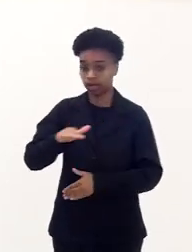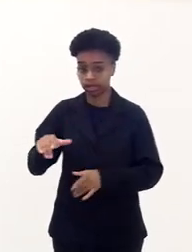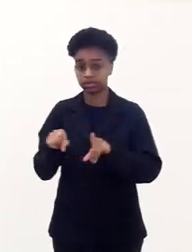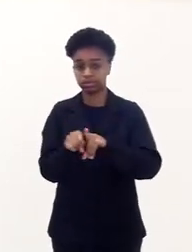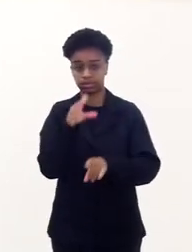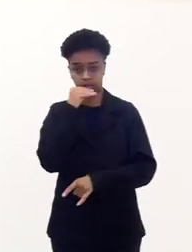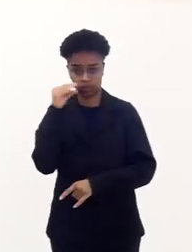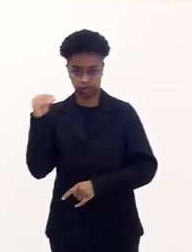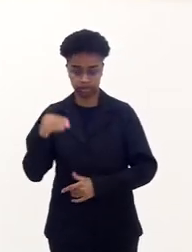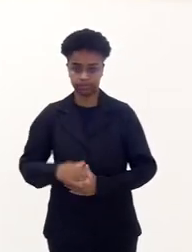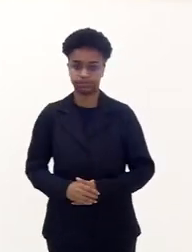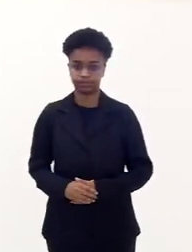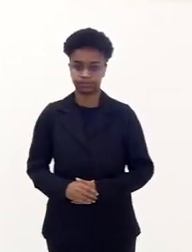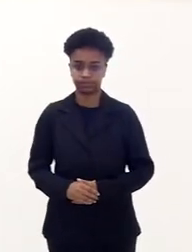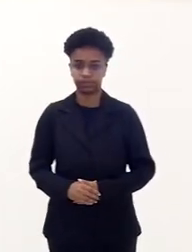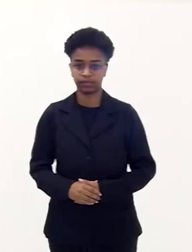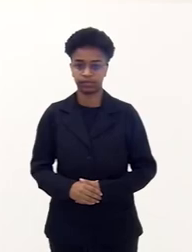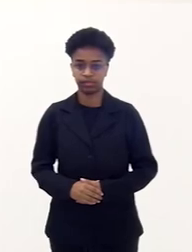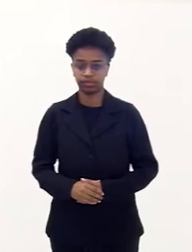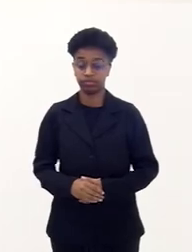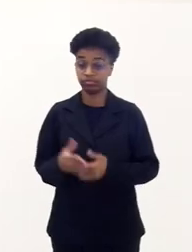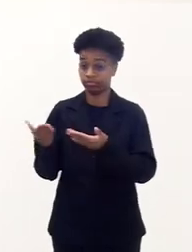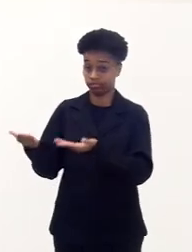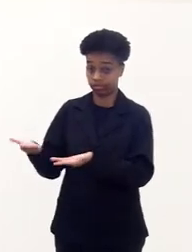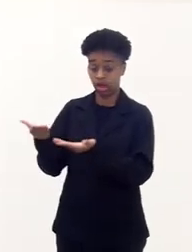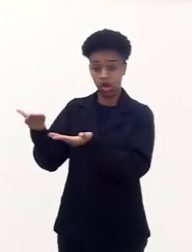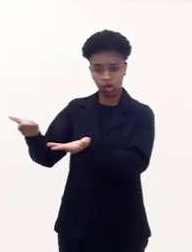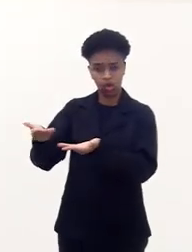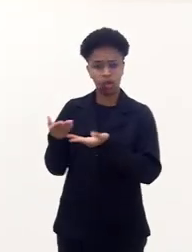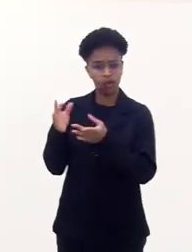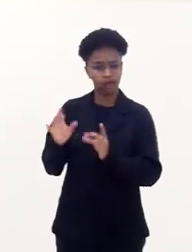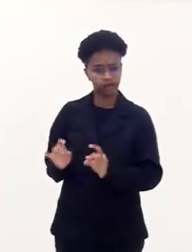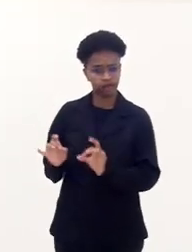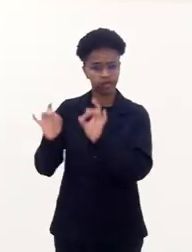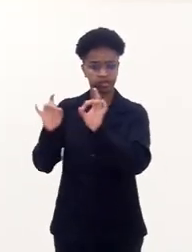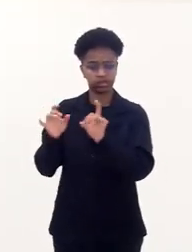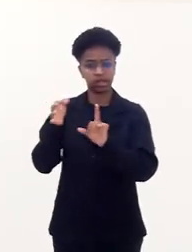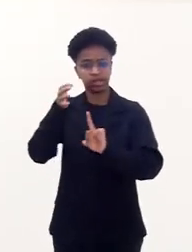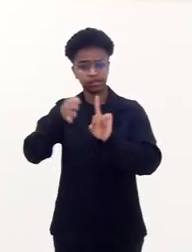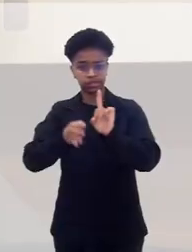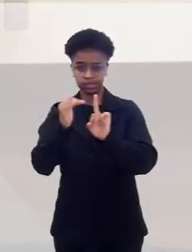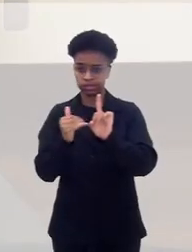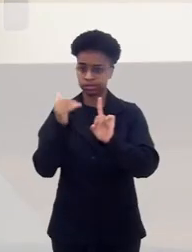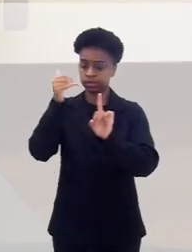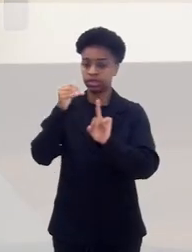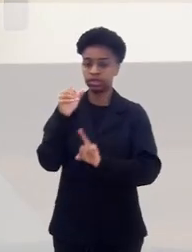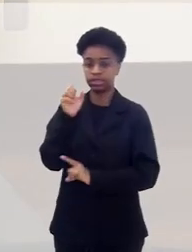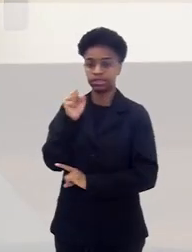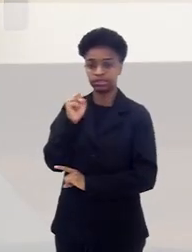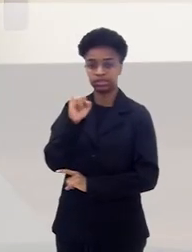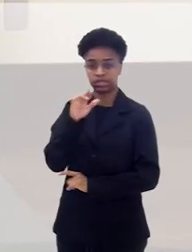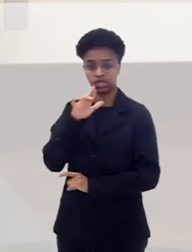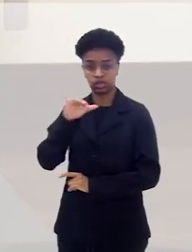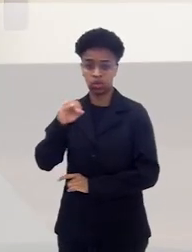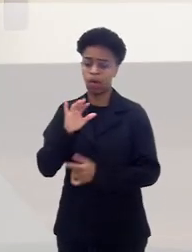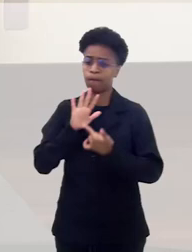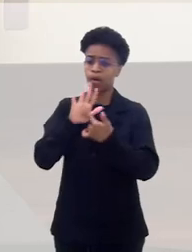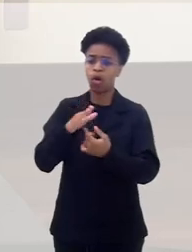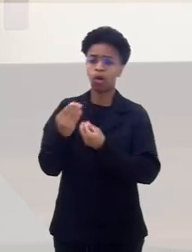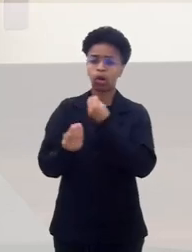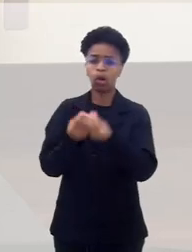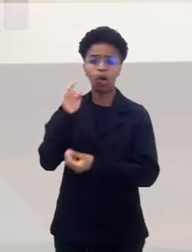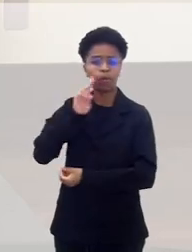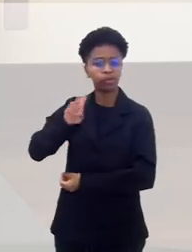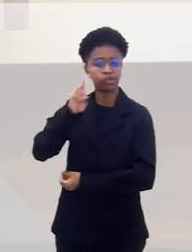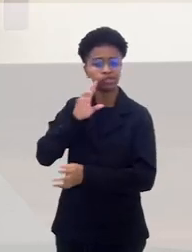crianças e nossos adolescentes temos aqui como convidados especial Desembargador Ciro Darlan que tá dando um banho de